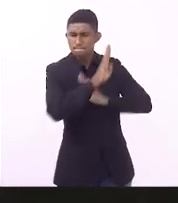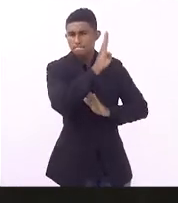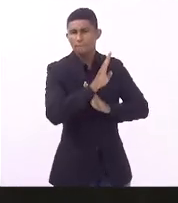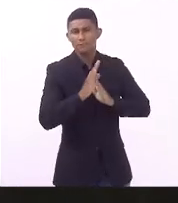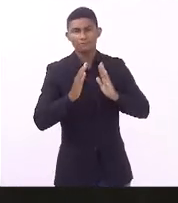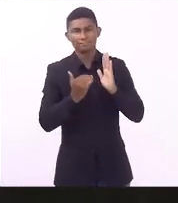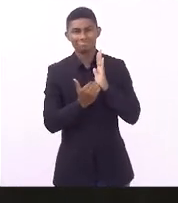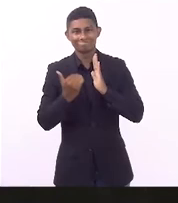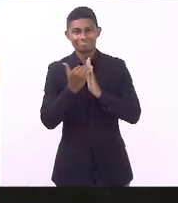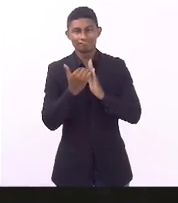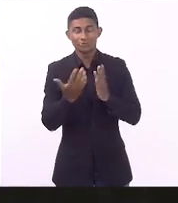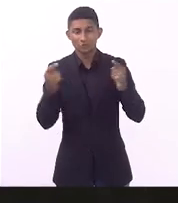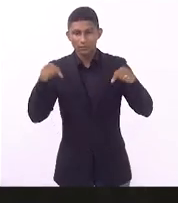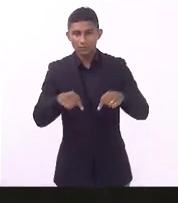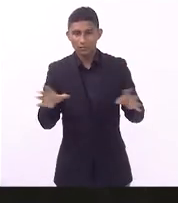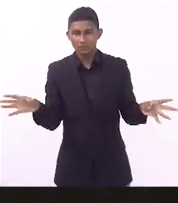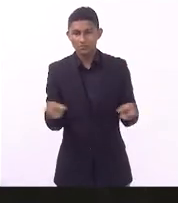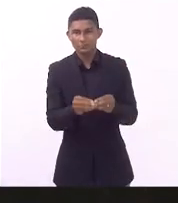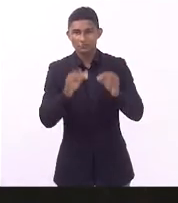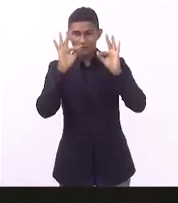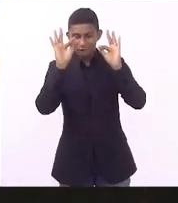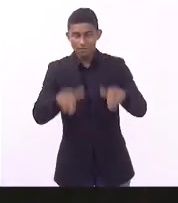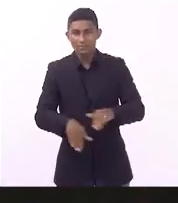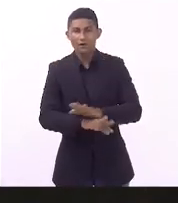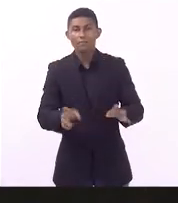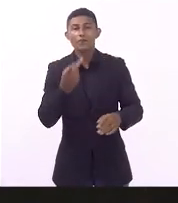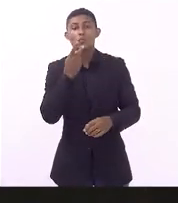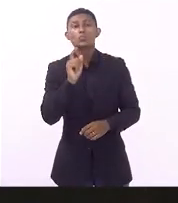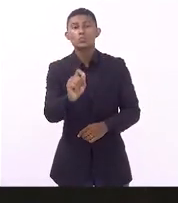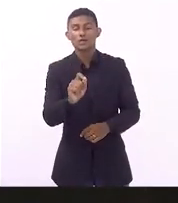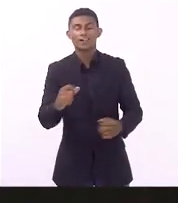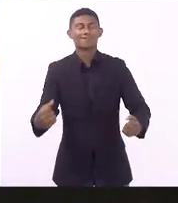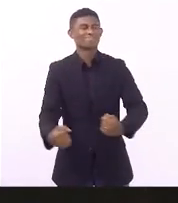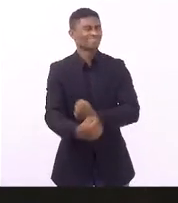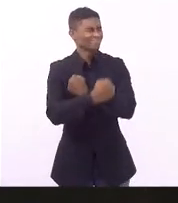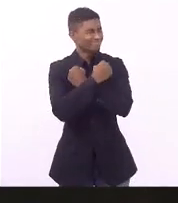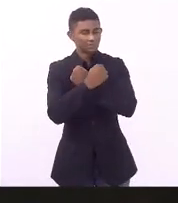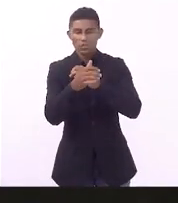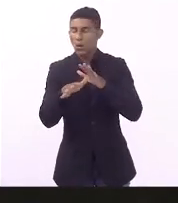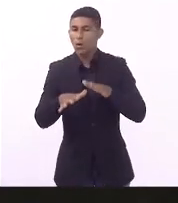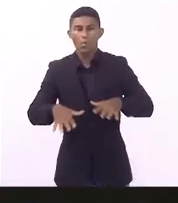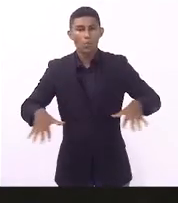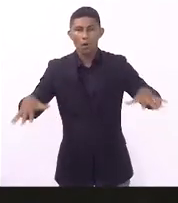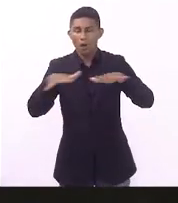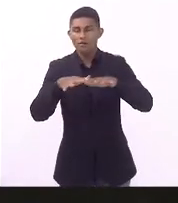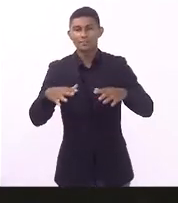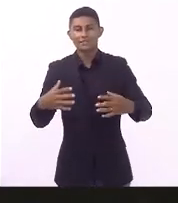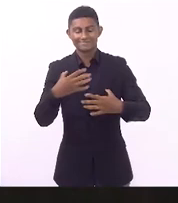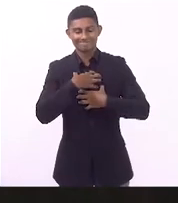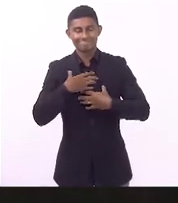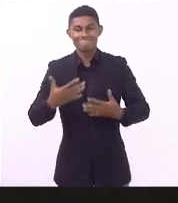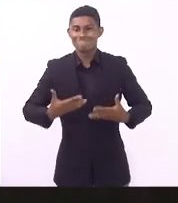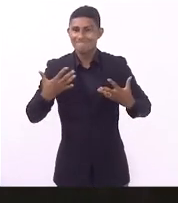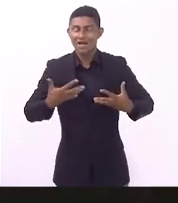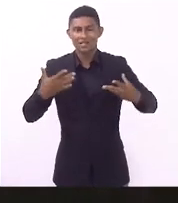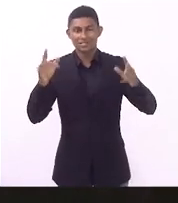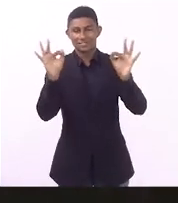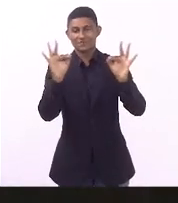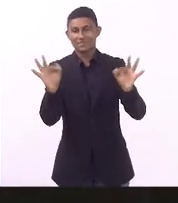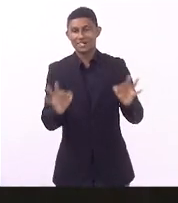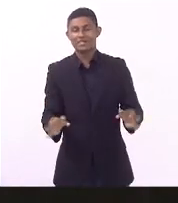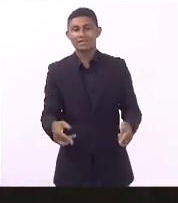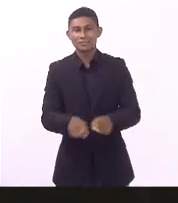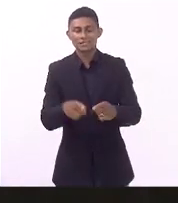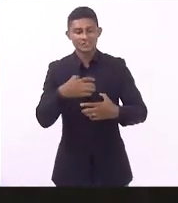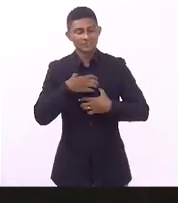eu termino aqui mandando esse super abraço a todos, e muito contente, muito